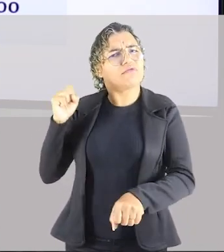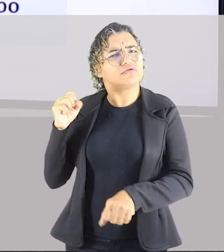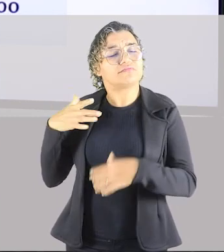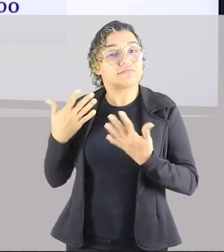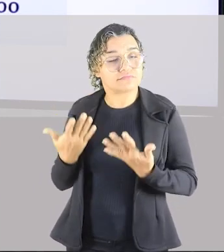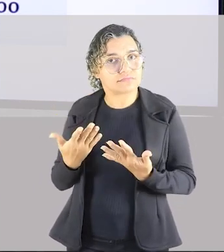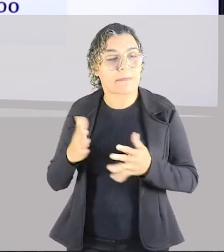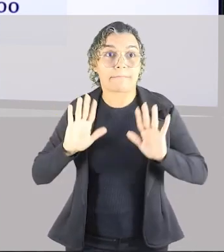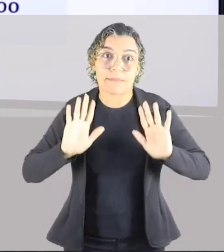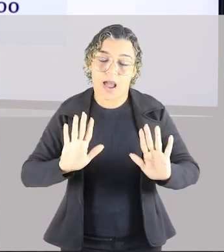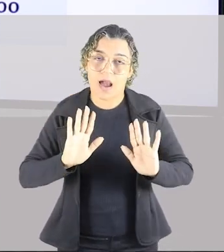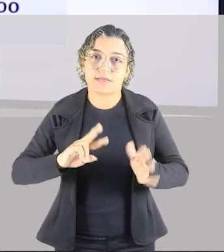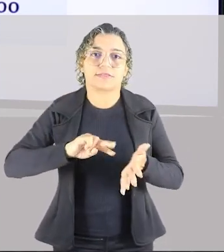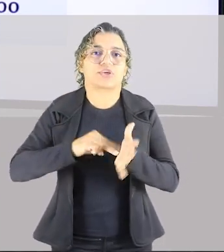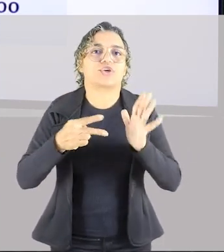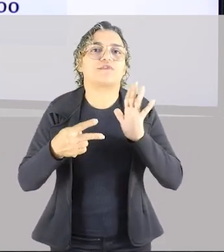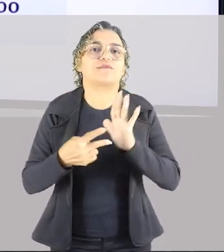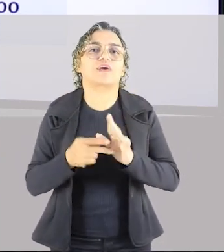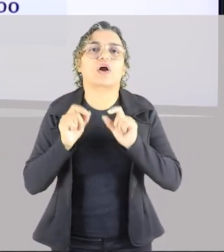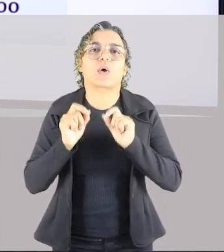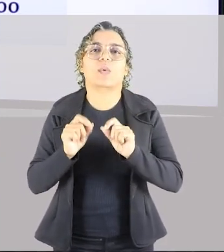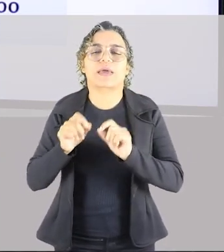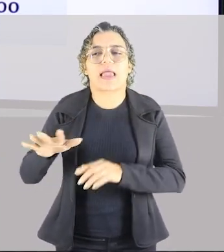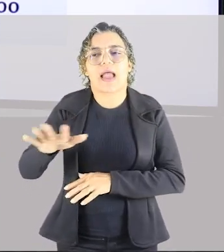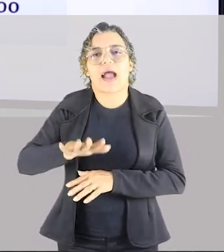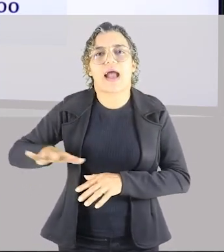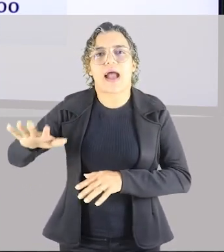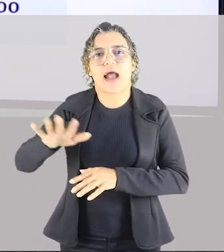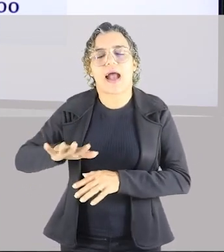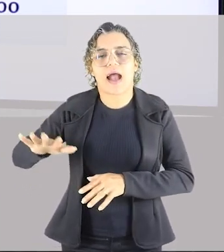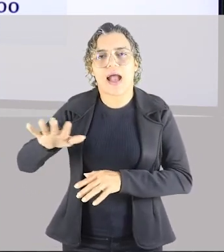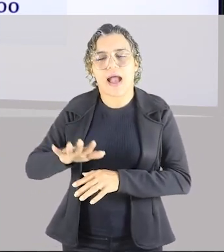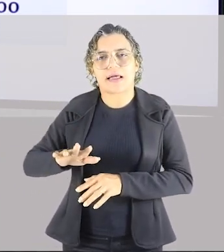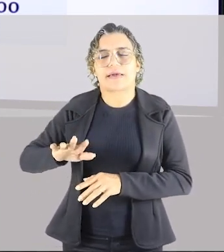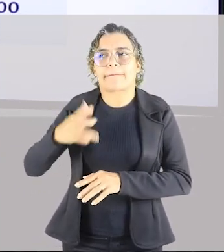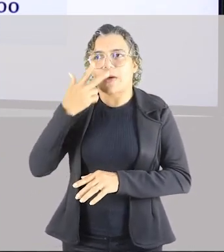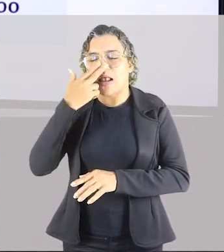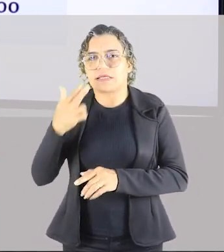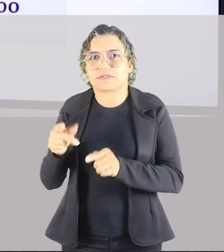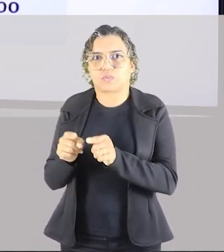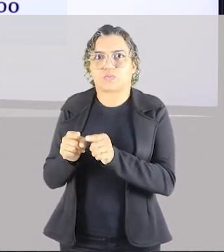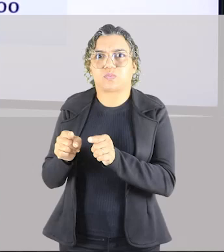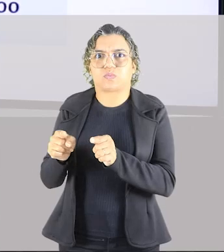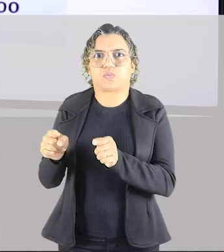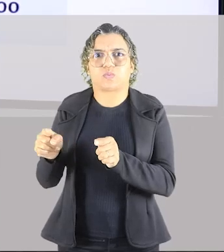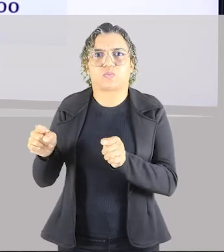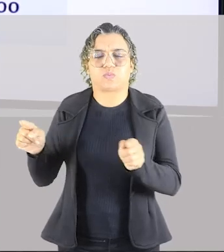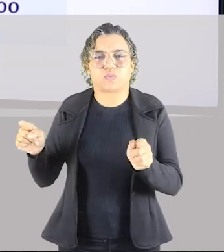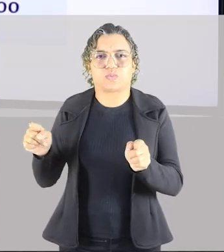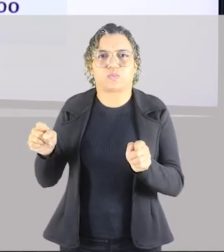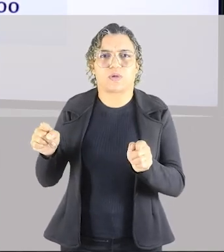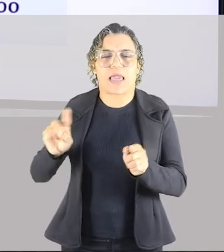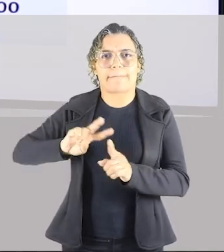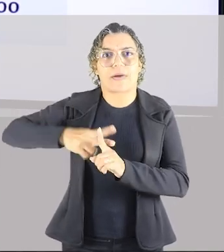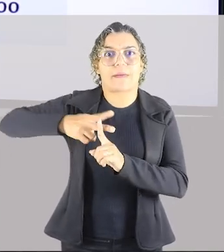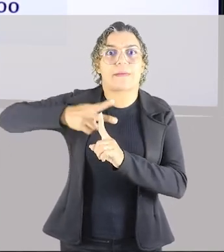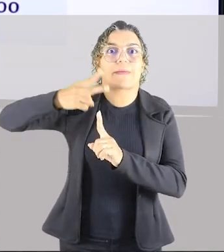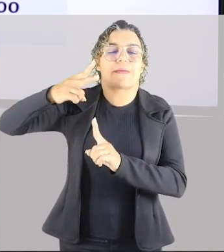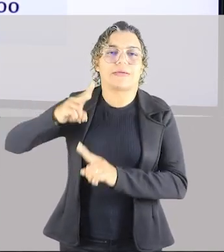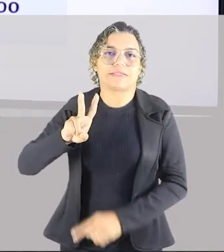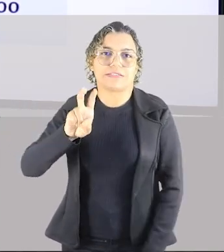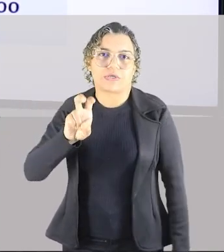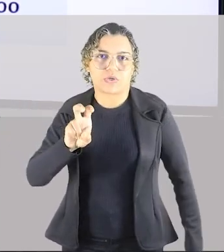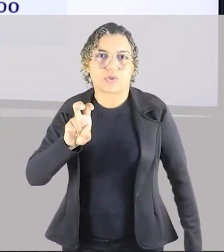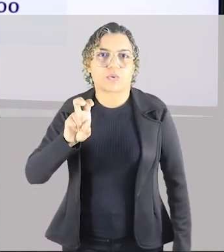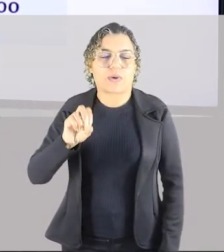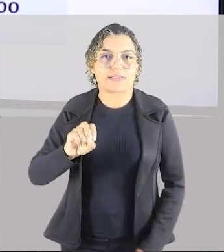bem, significa dizer que eu ampliei essa área 50 milhões de vezes. Então, eu estou pegando uma área muito grande. Por